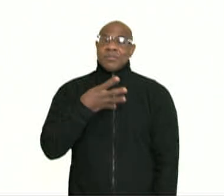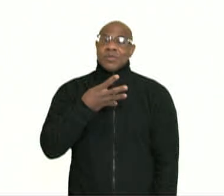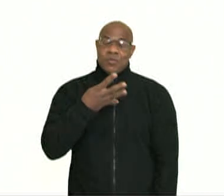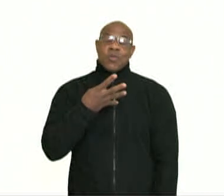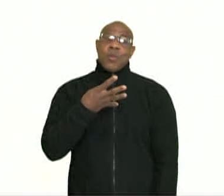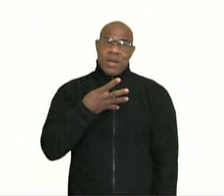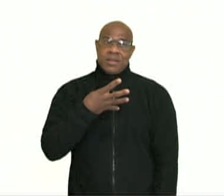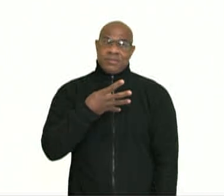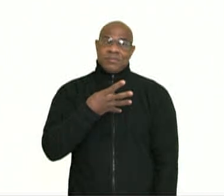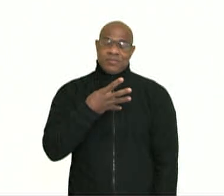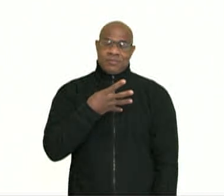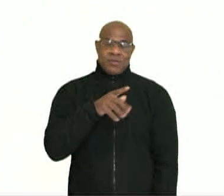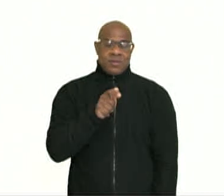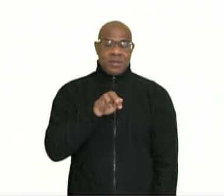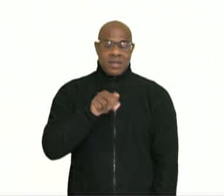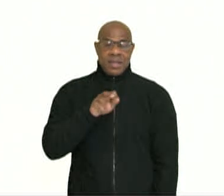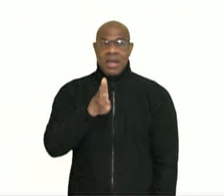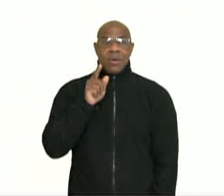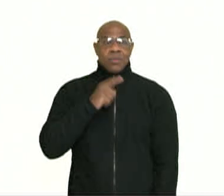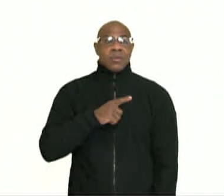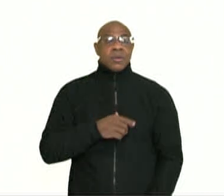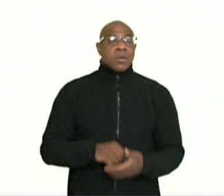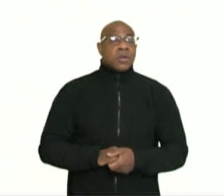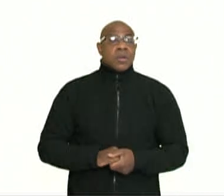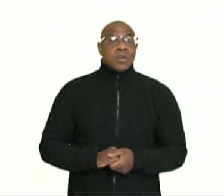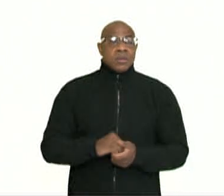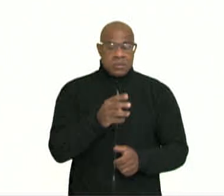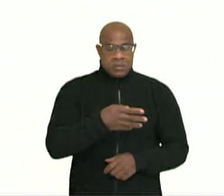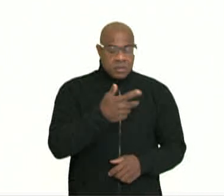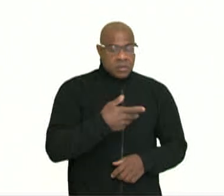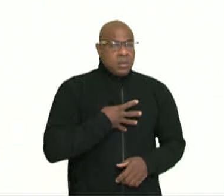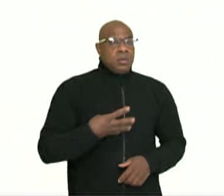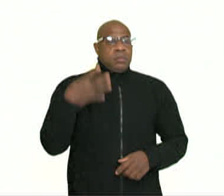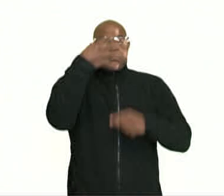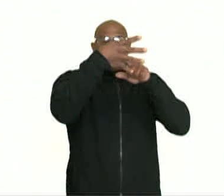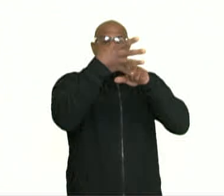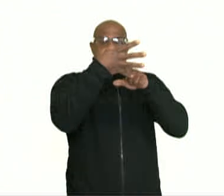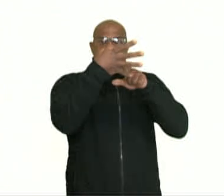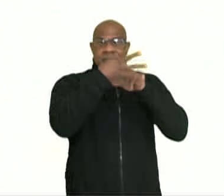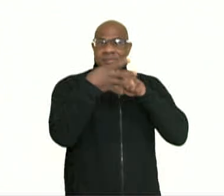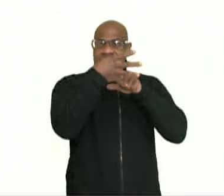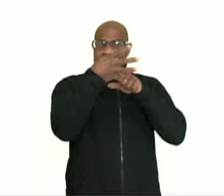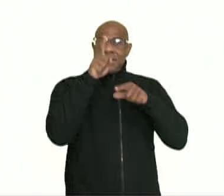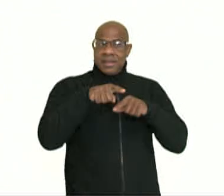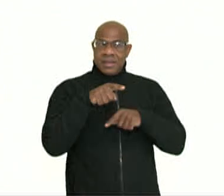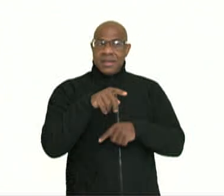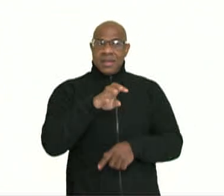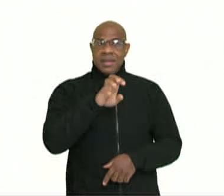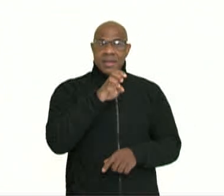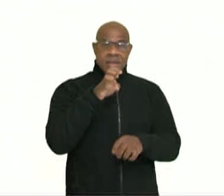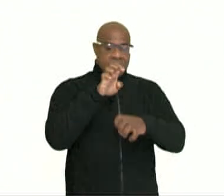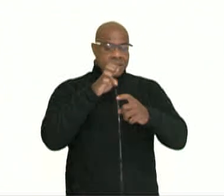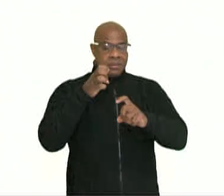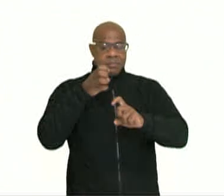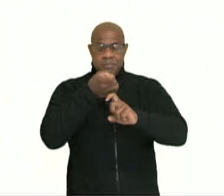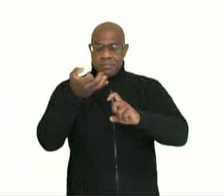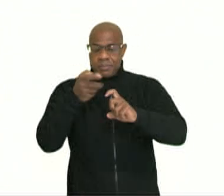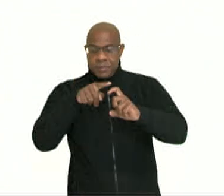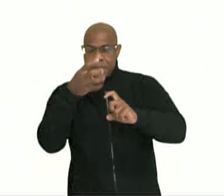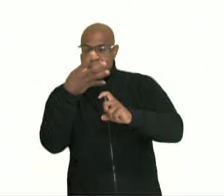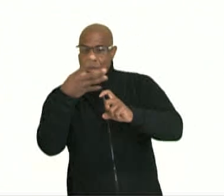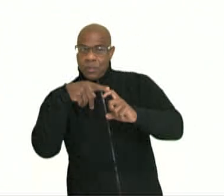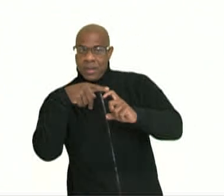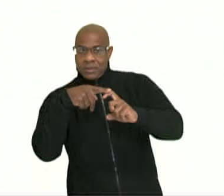é 4. Para determinarmos as soluções, o que nós vamos fazer? Vamos transformar ela em uma coisa que